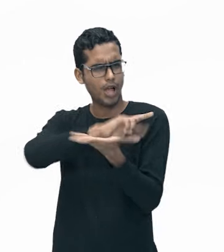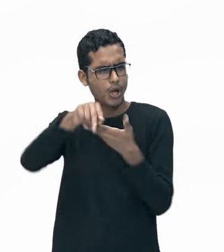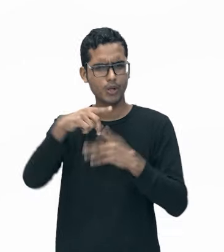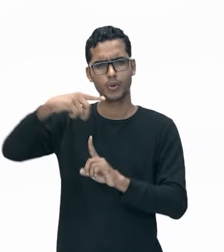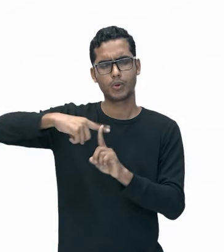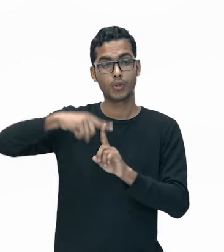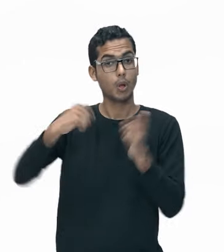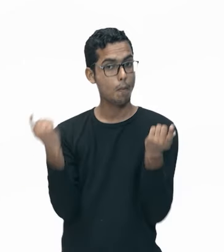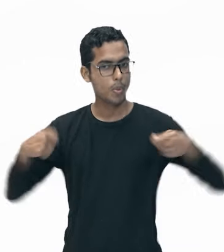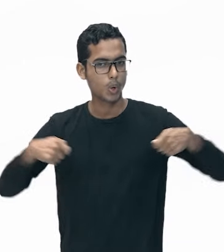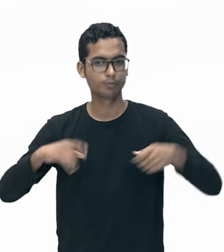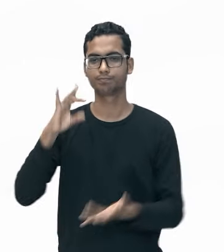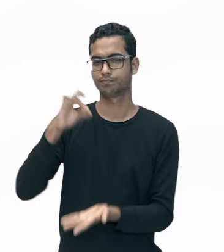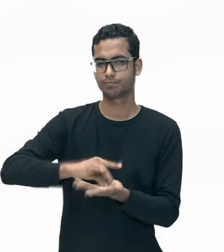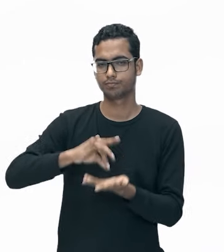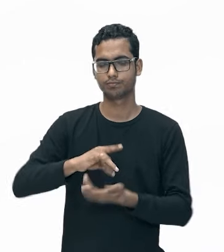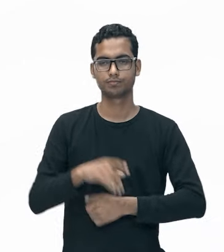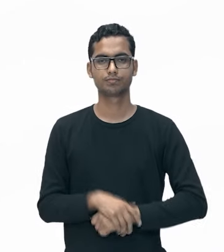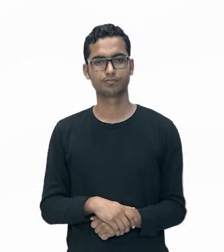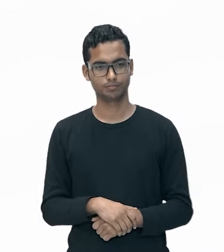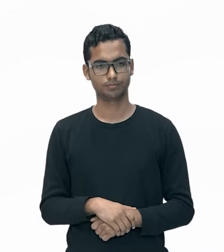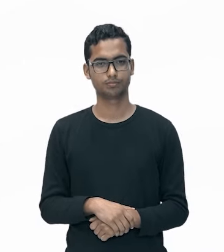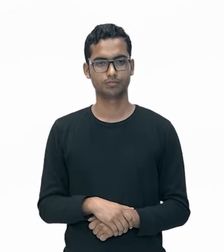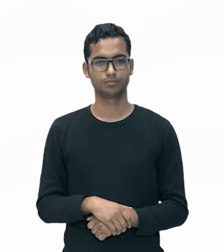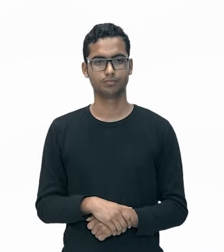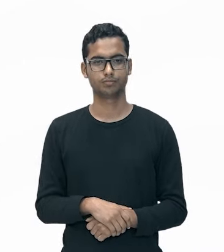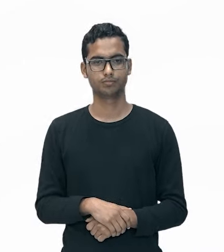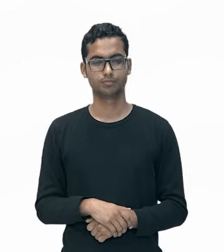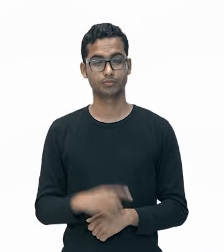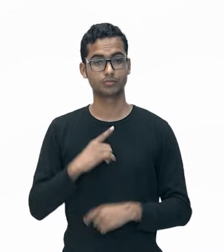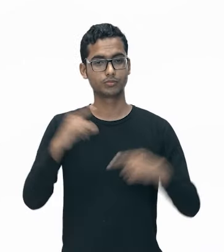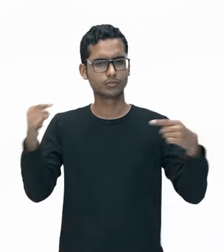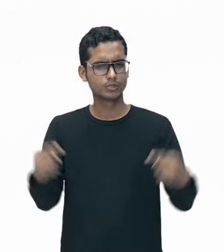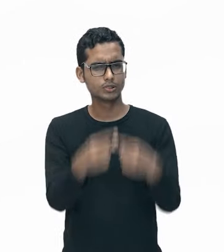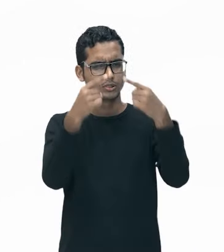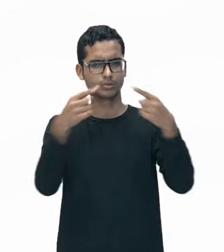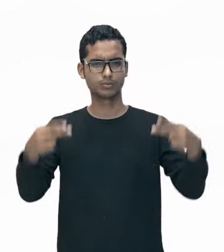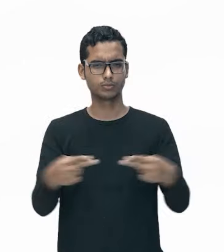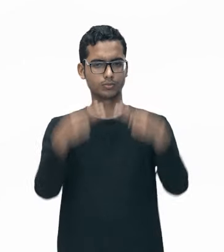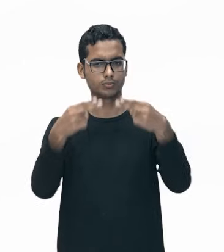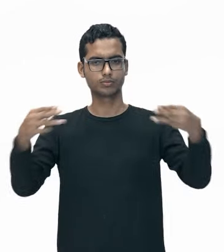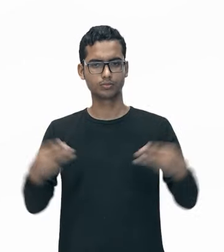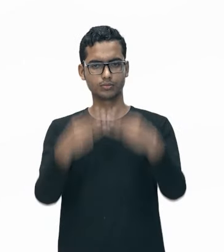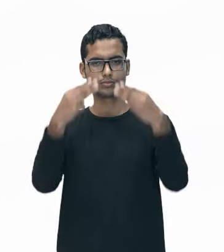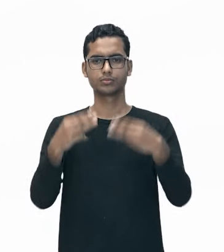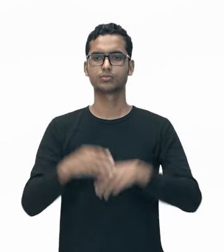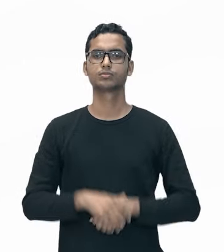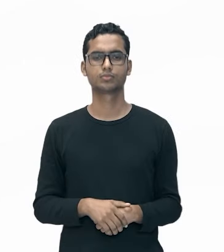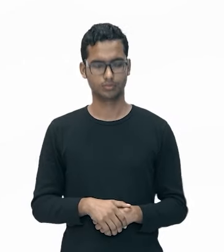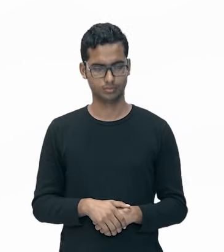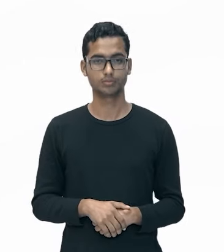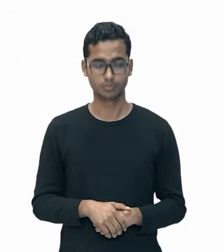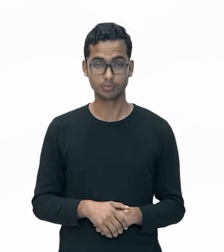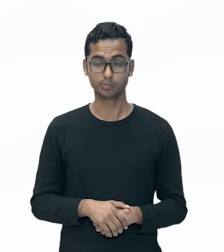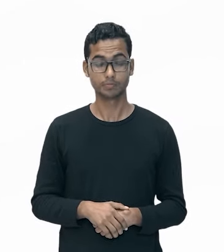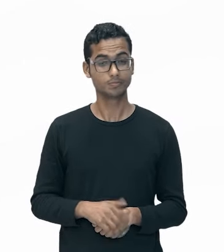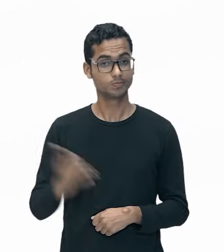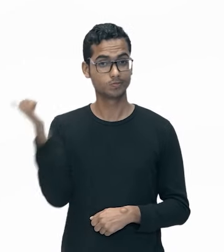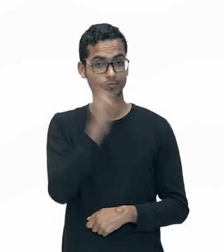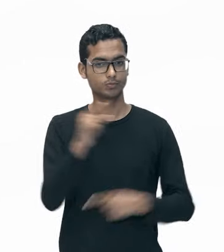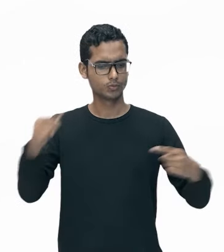possíveis tá a gente tem a ligação simples duplas e triplas E aí a partir dessas